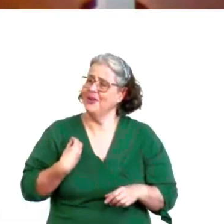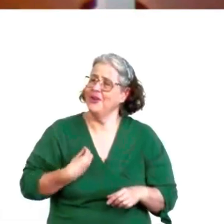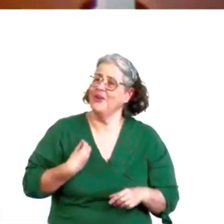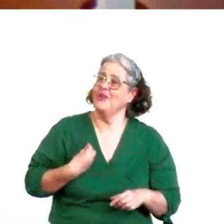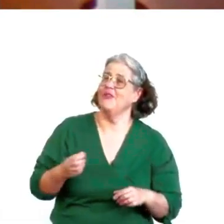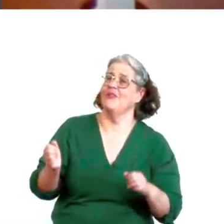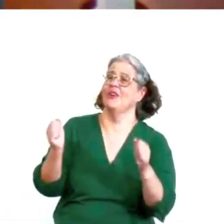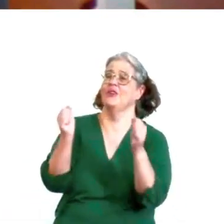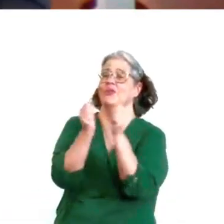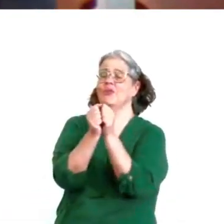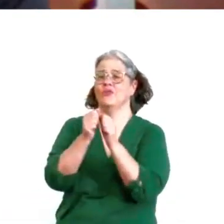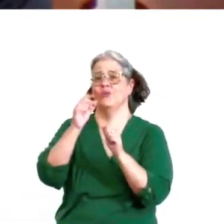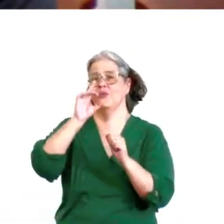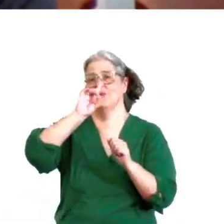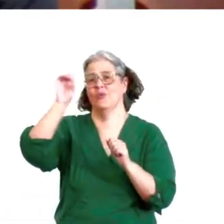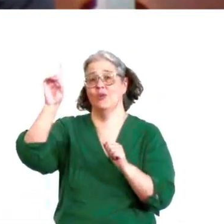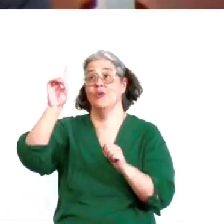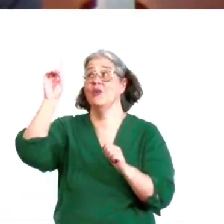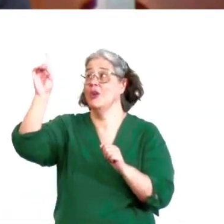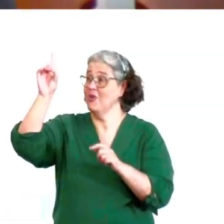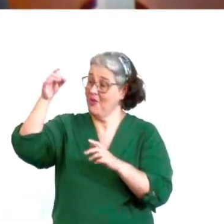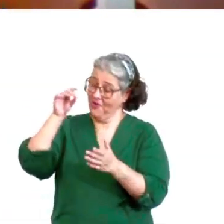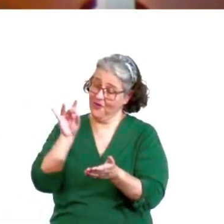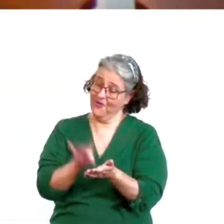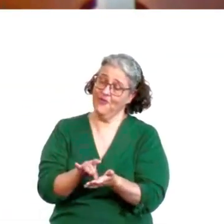Deus vivo e verdadeiro.